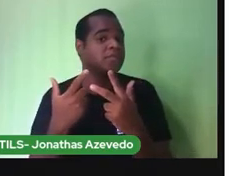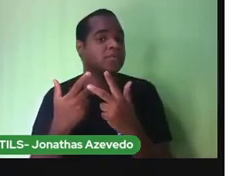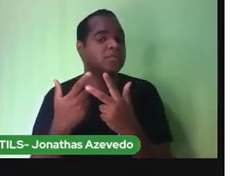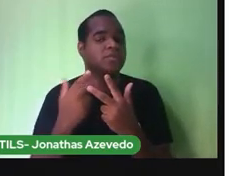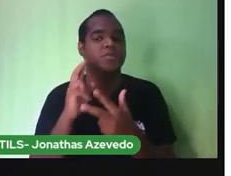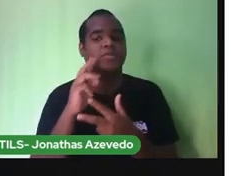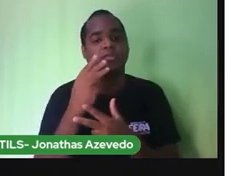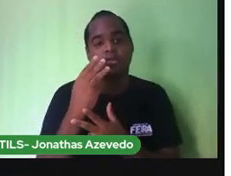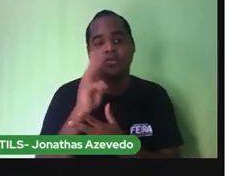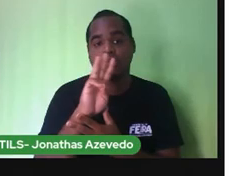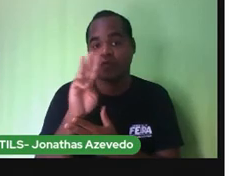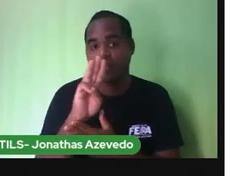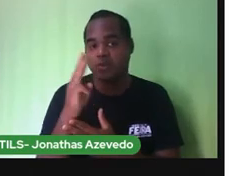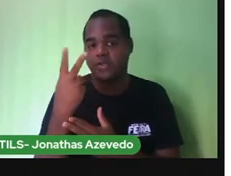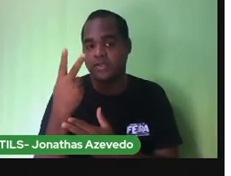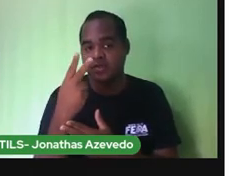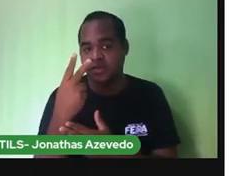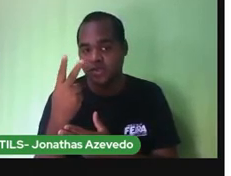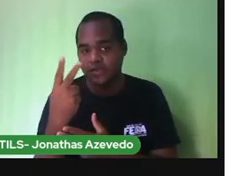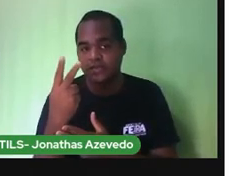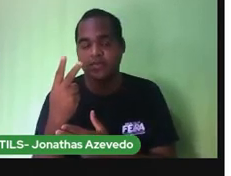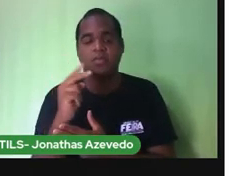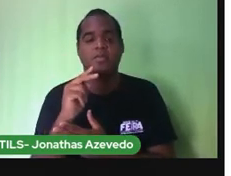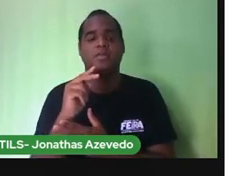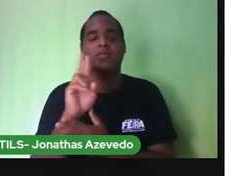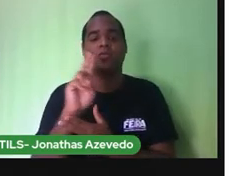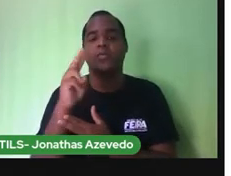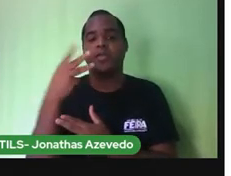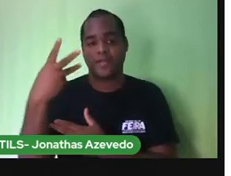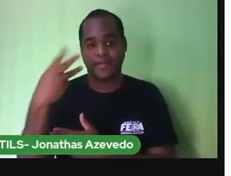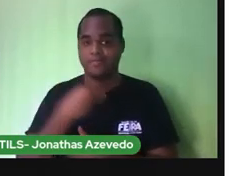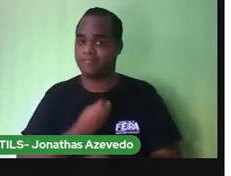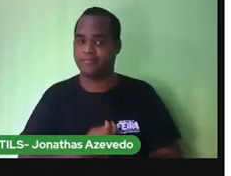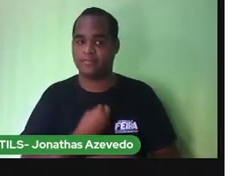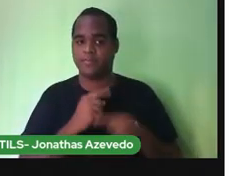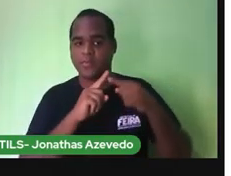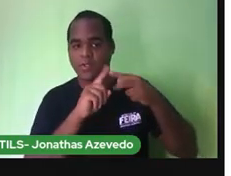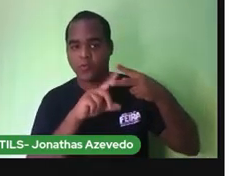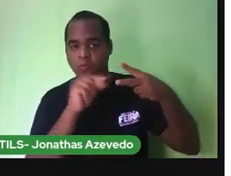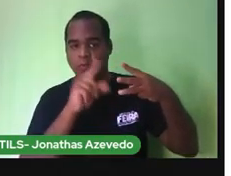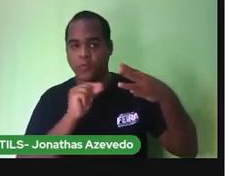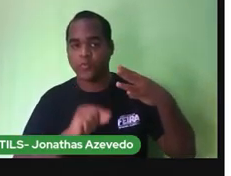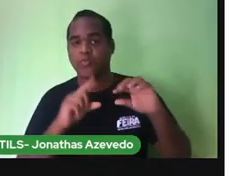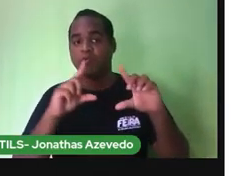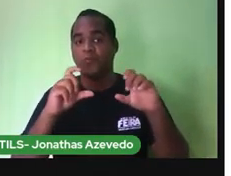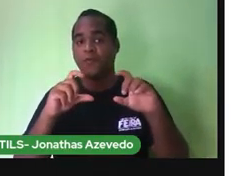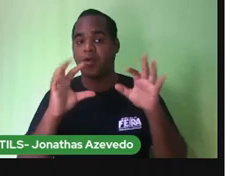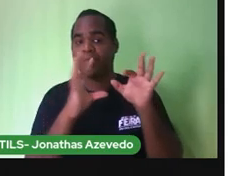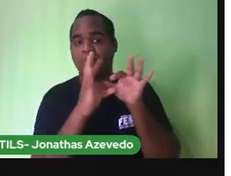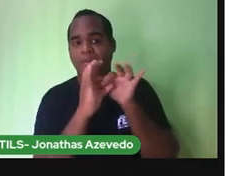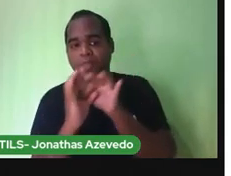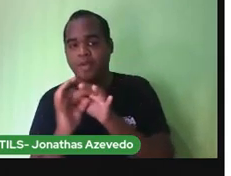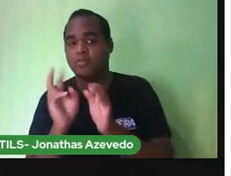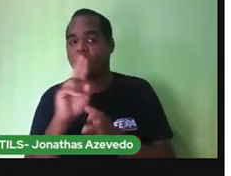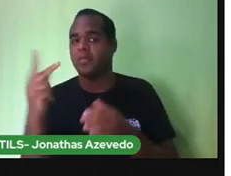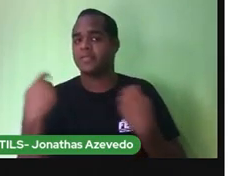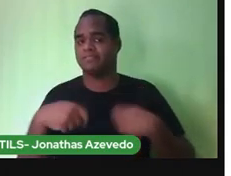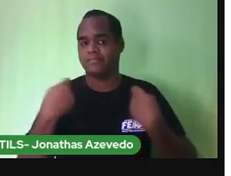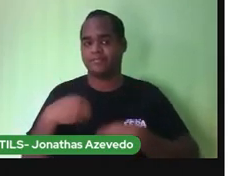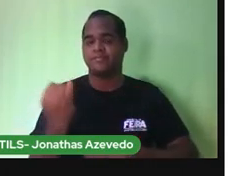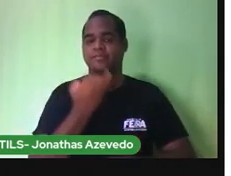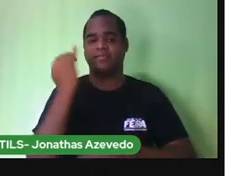três nome fé e a gente vai escolher o nome da figura tá bem